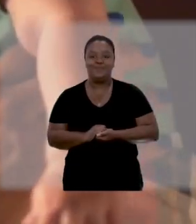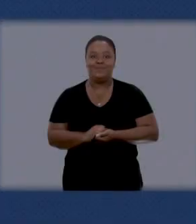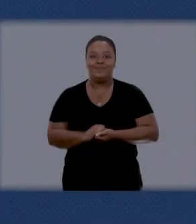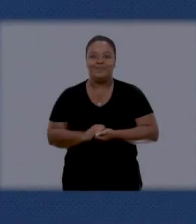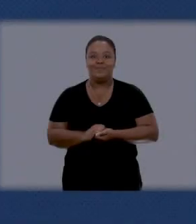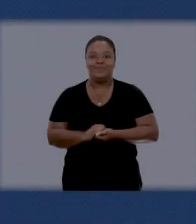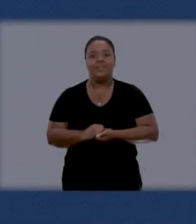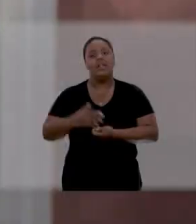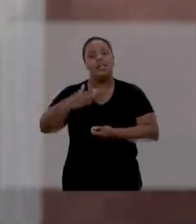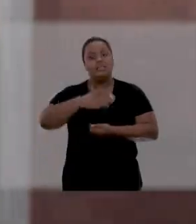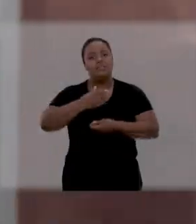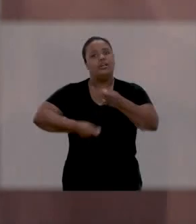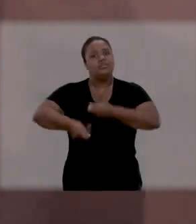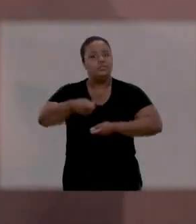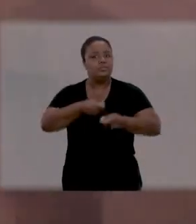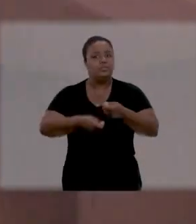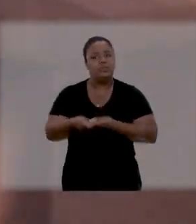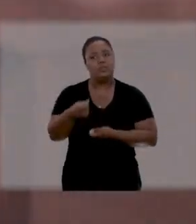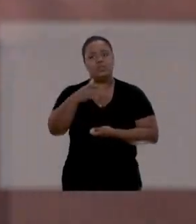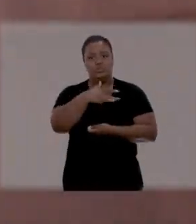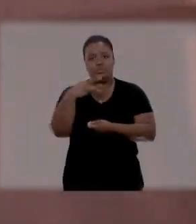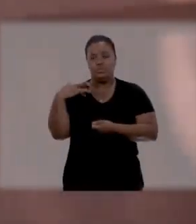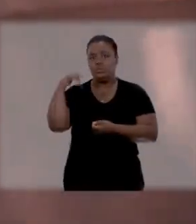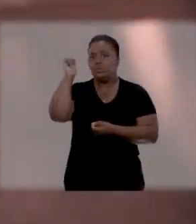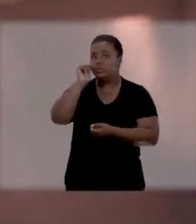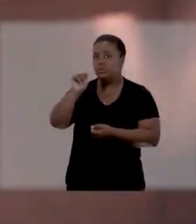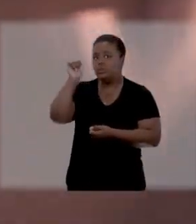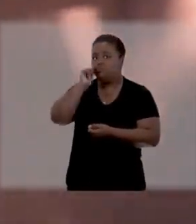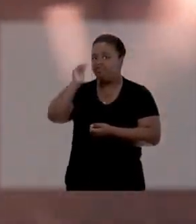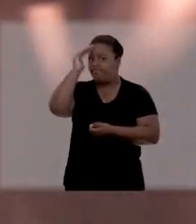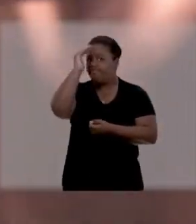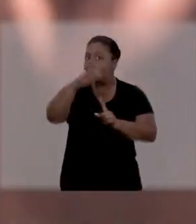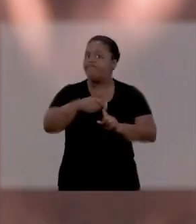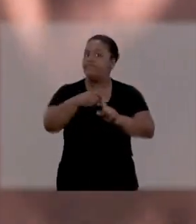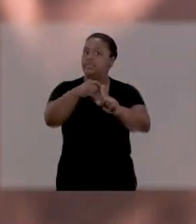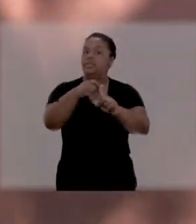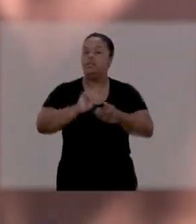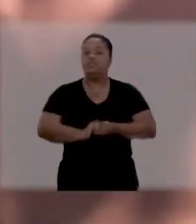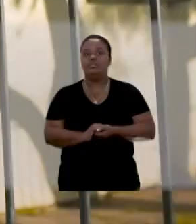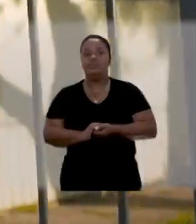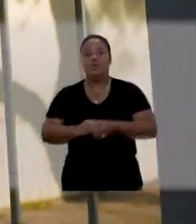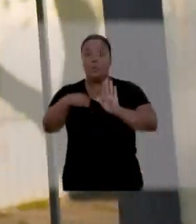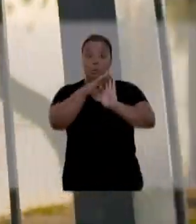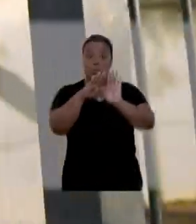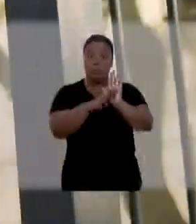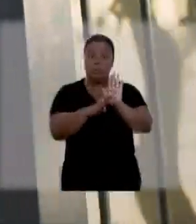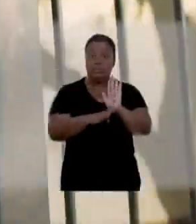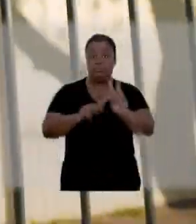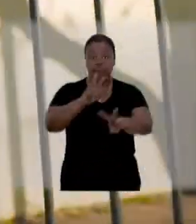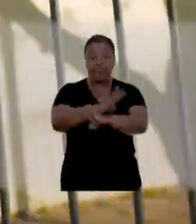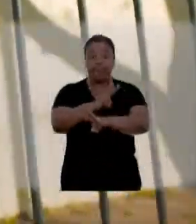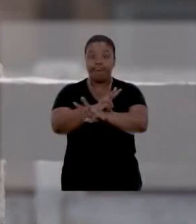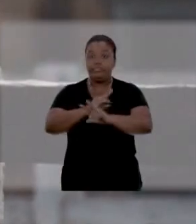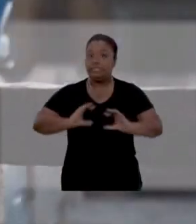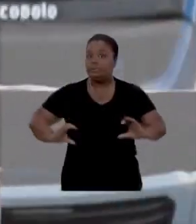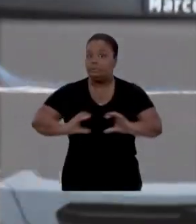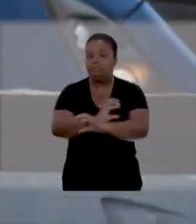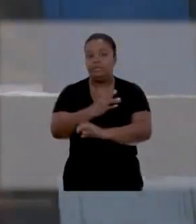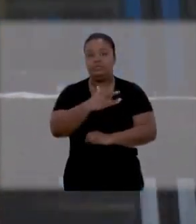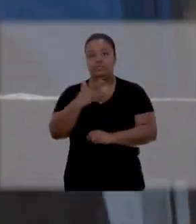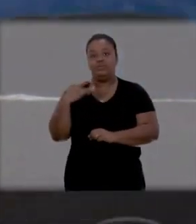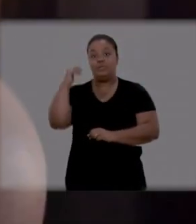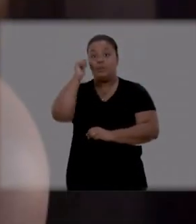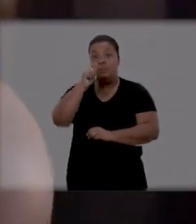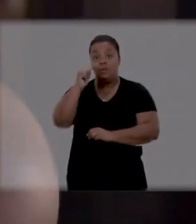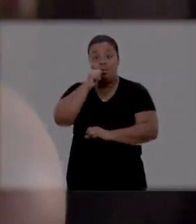Juliana Brizola. Na minha administração, a saúde das mulheres será prioridade. O Programa de Atenção Integral à Saúde